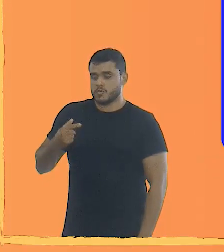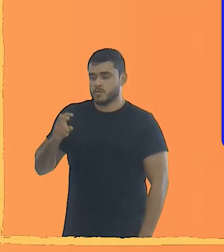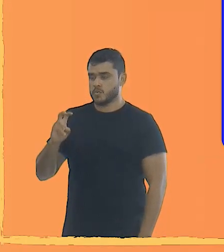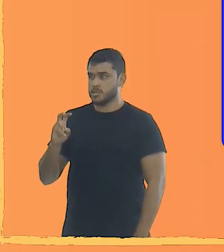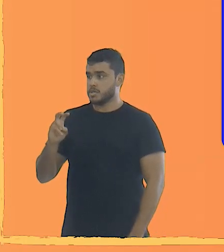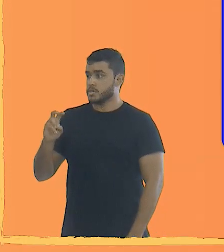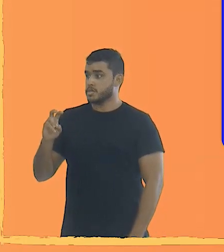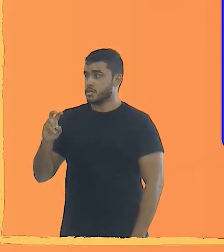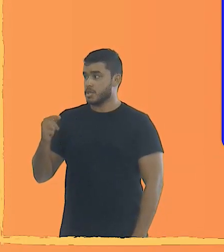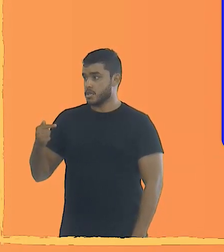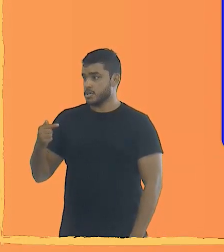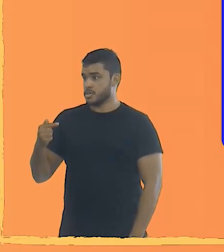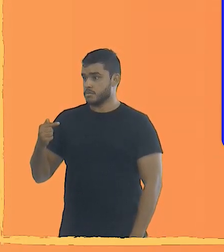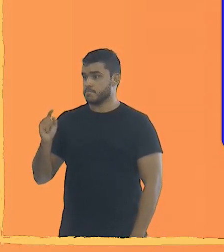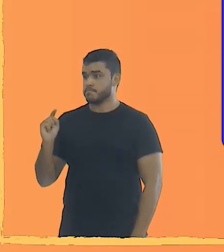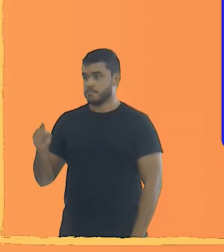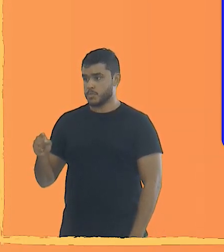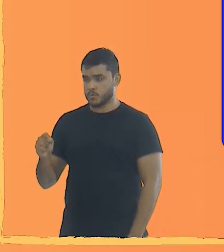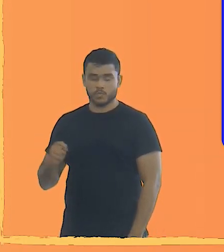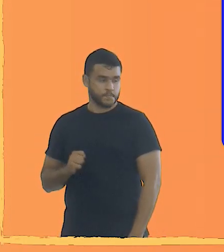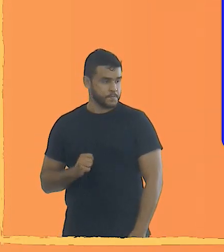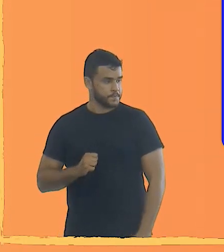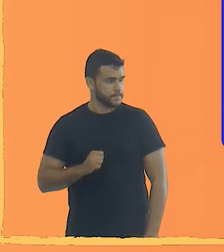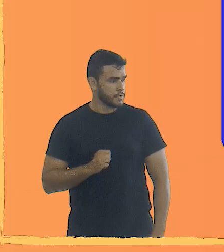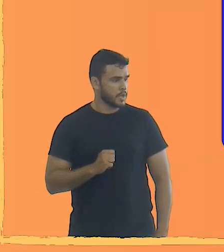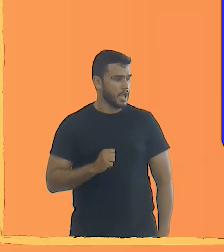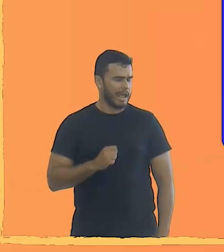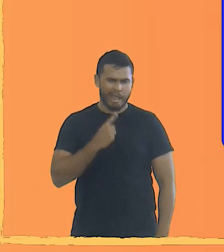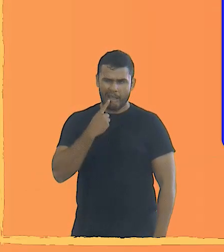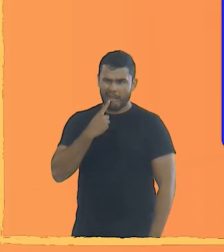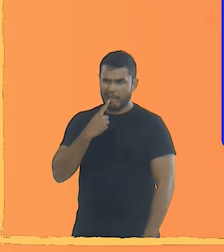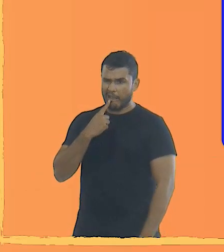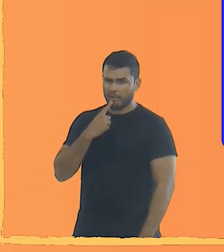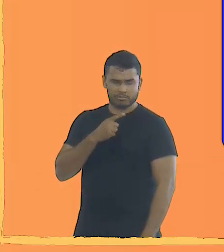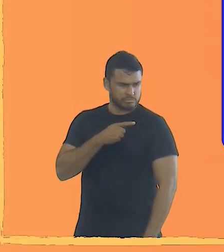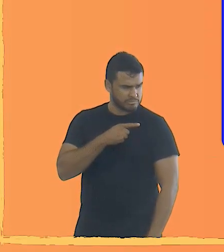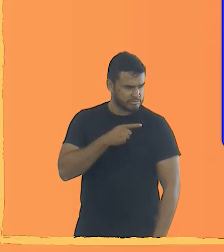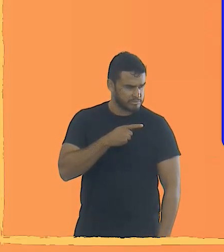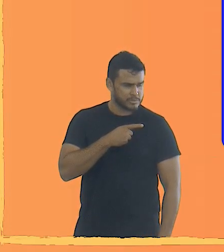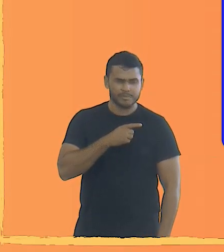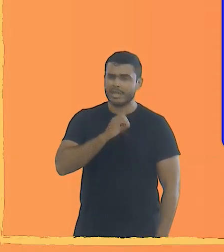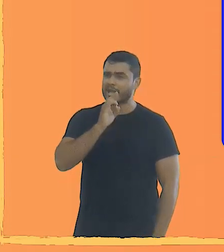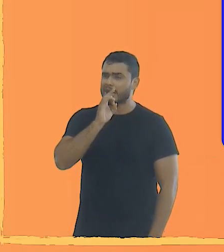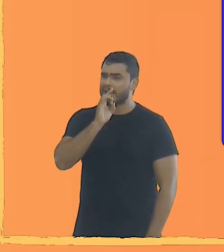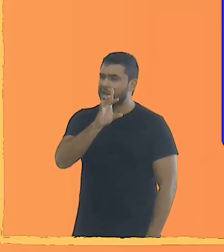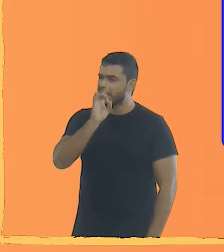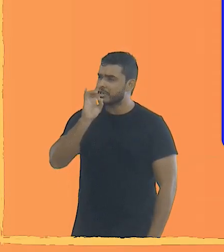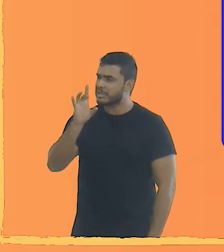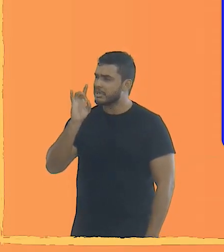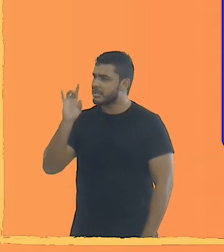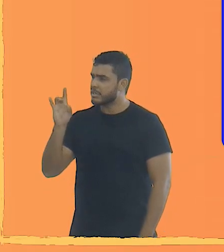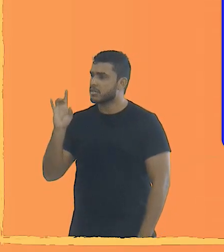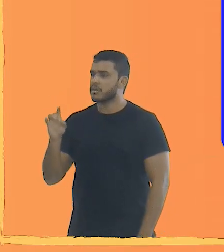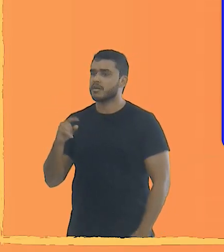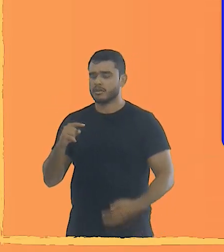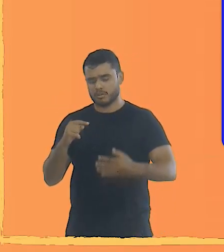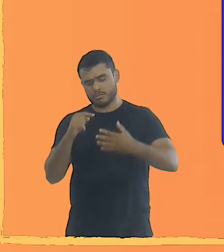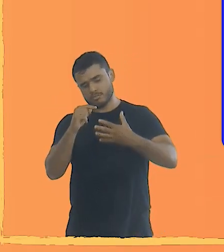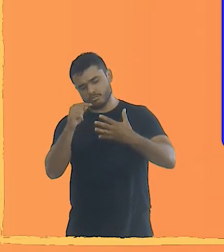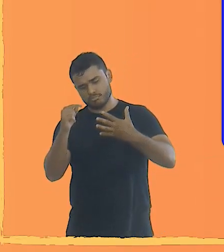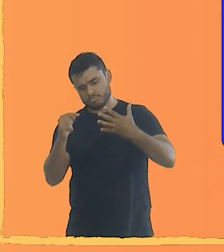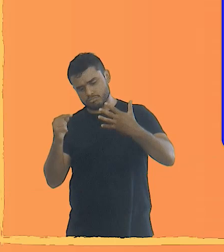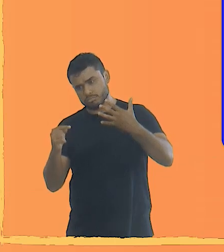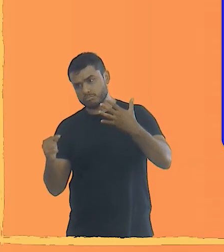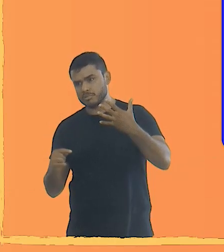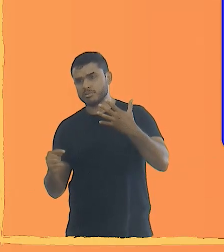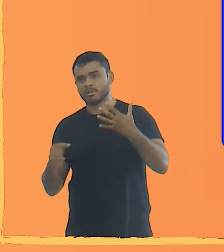1.757.600. Alexandre, nessa questão, eu vou ter que fazer o cálculo para cada um dos itens. Você vai ter que fazer o cálculo para cada um dos